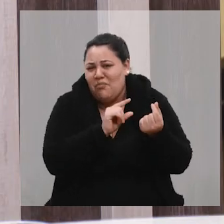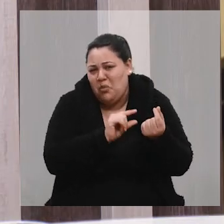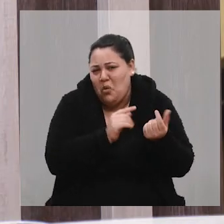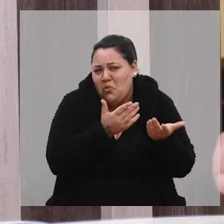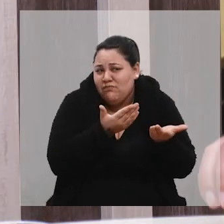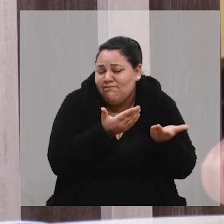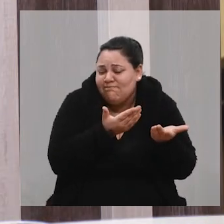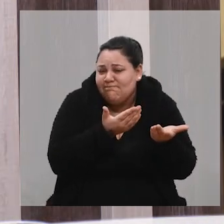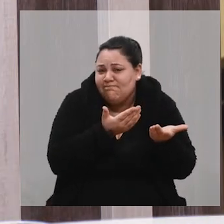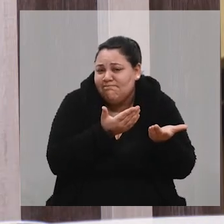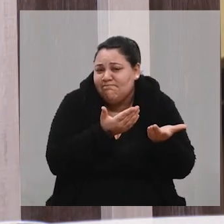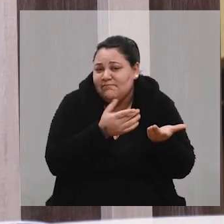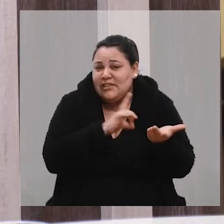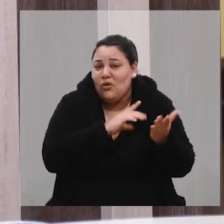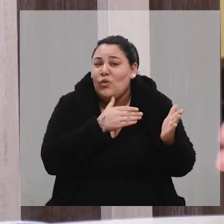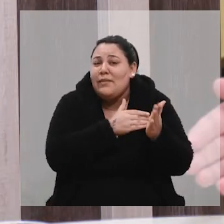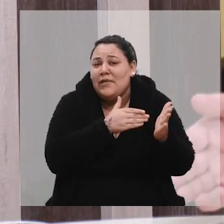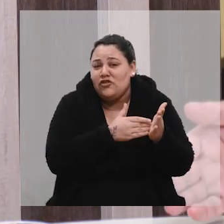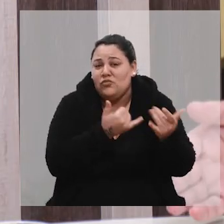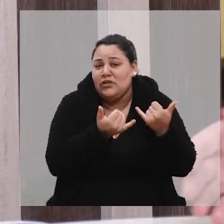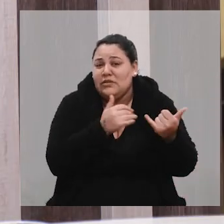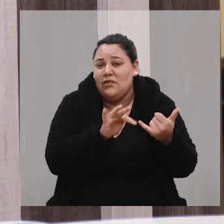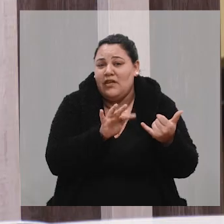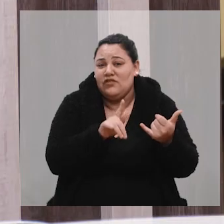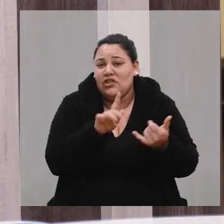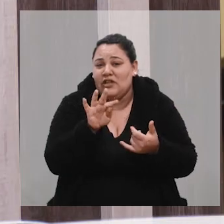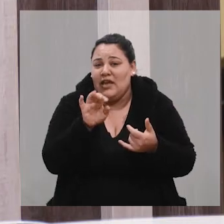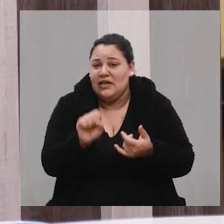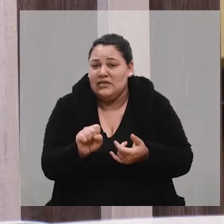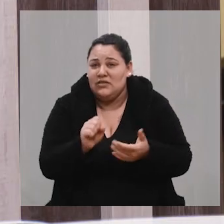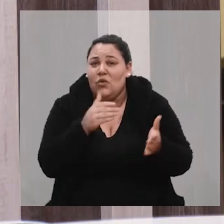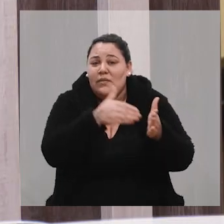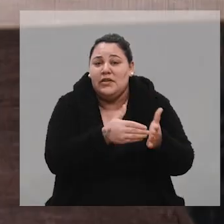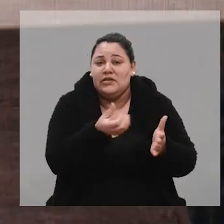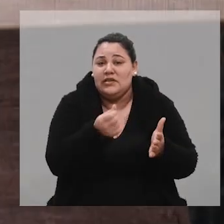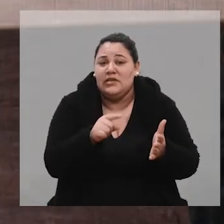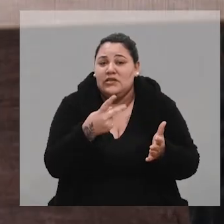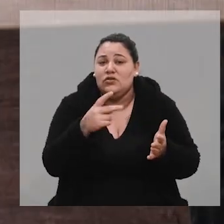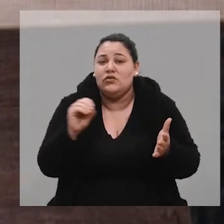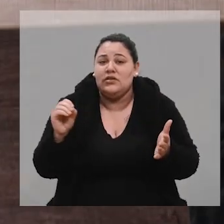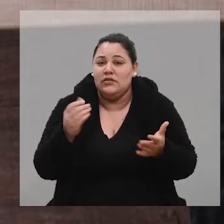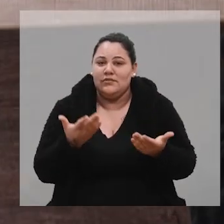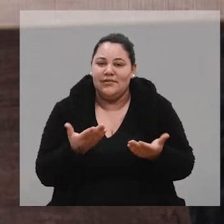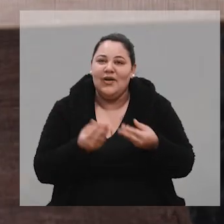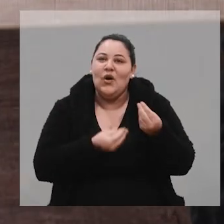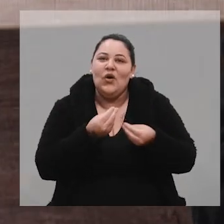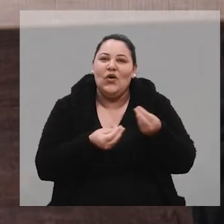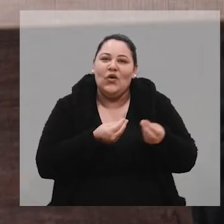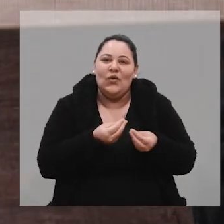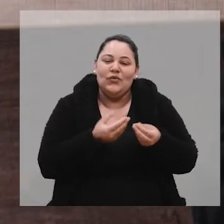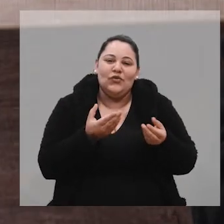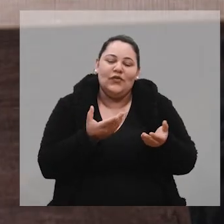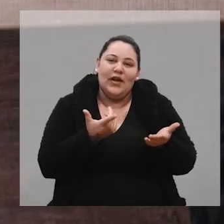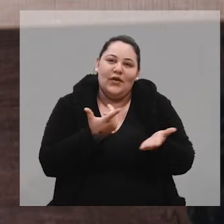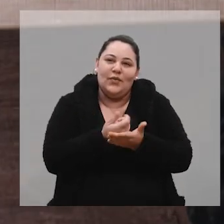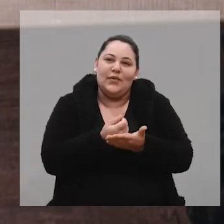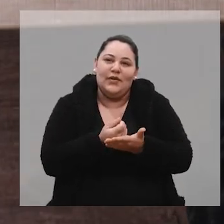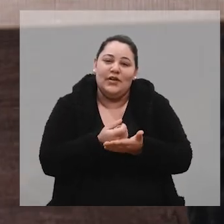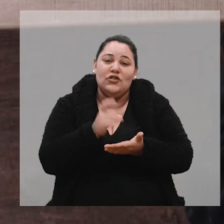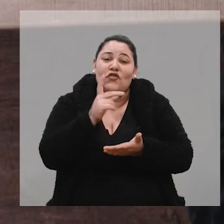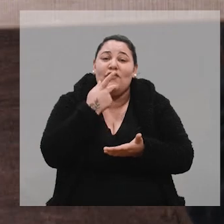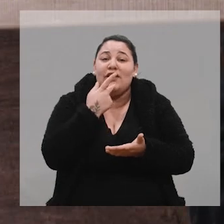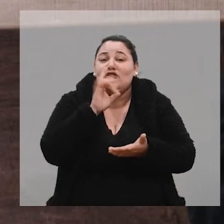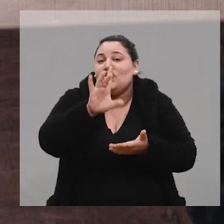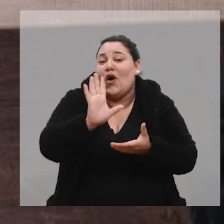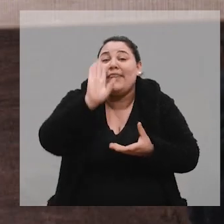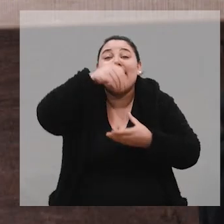exemplo, no FGTS ele tem um limite de saque a 6.200. Né? Perfeito. E imagina, como que tu vai imobiliar uma casa? Só vou